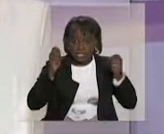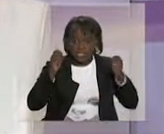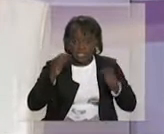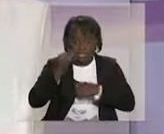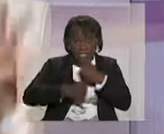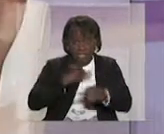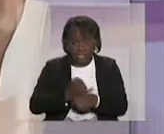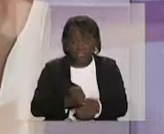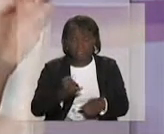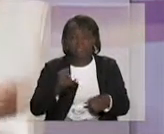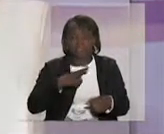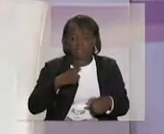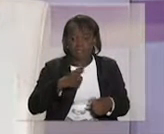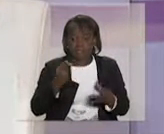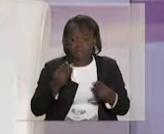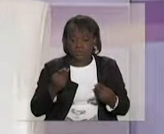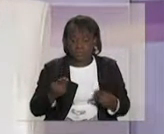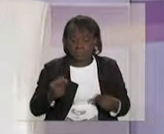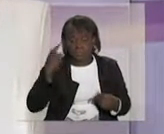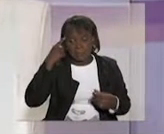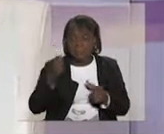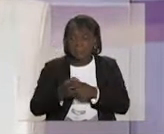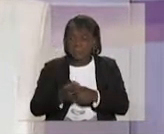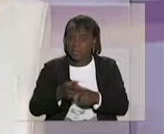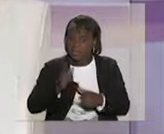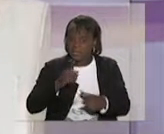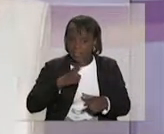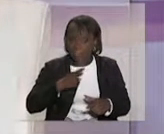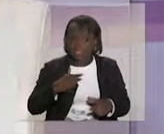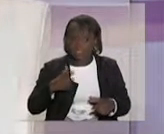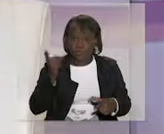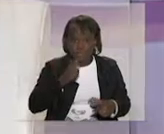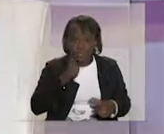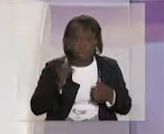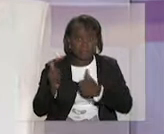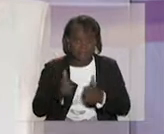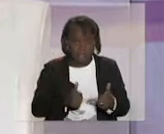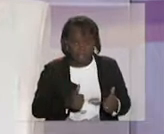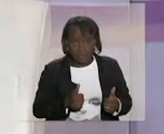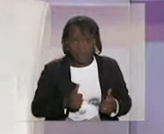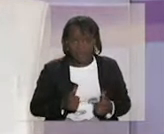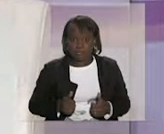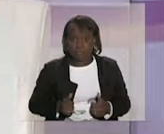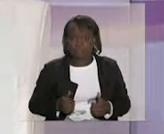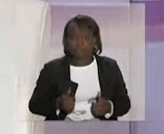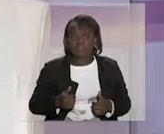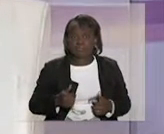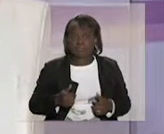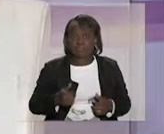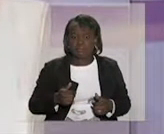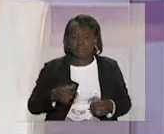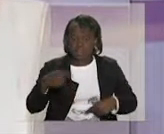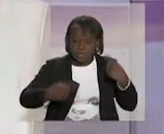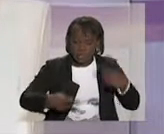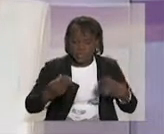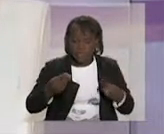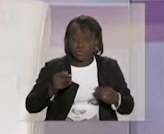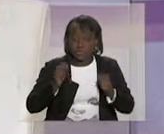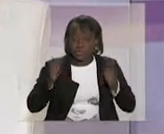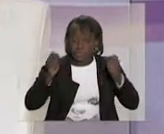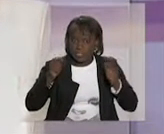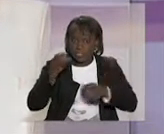muitas vezes, o feminismo de internet, os movimentos na internet são tidos como algo menor, mas eles têm uma função prática, né? E, é